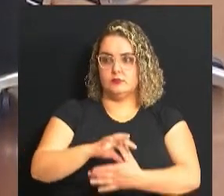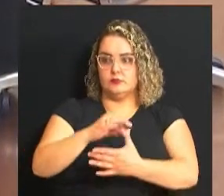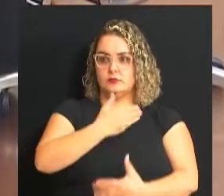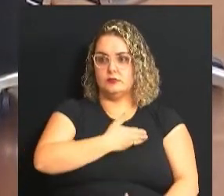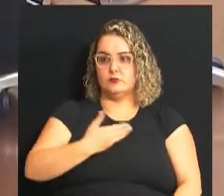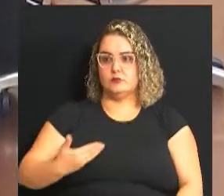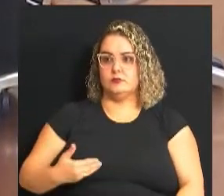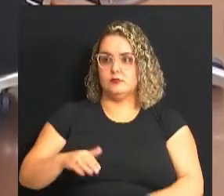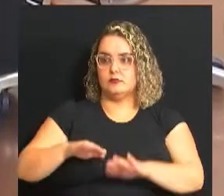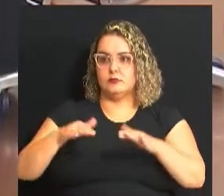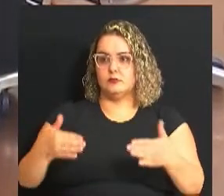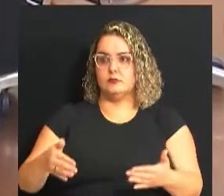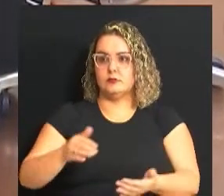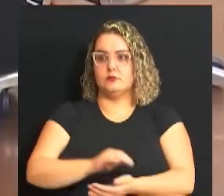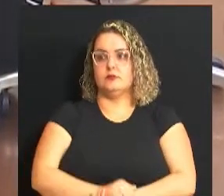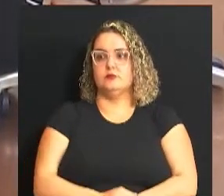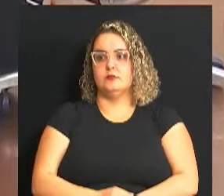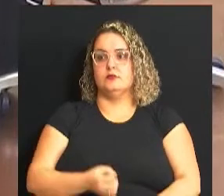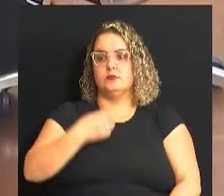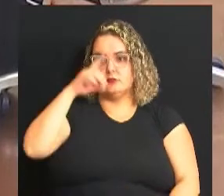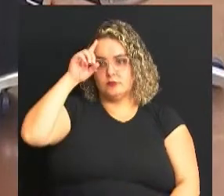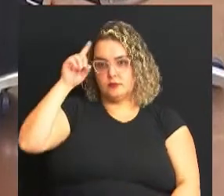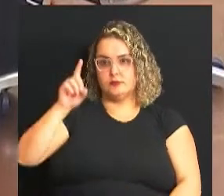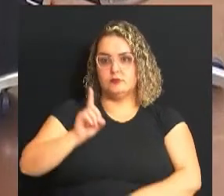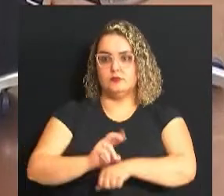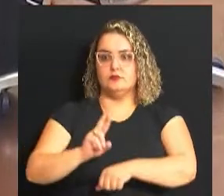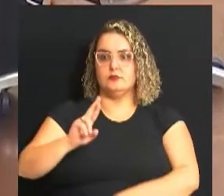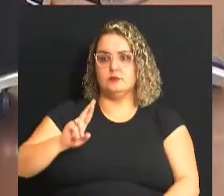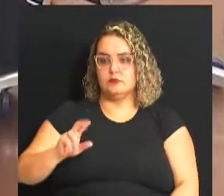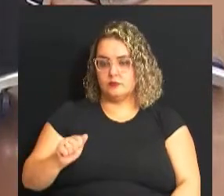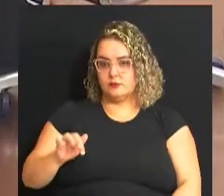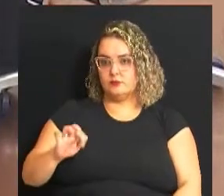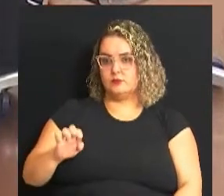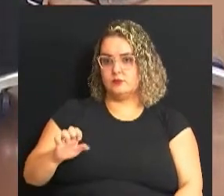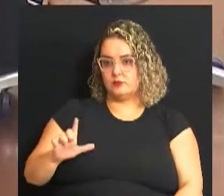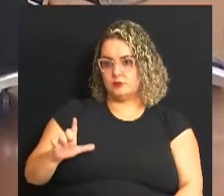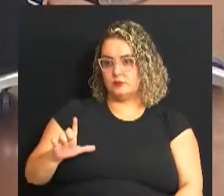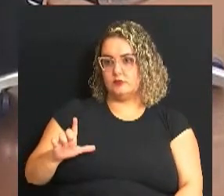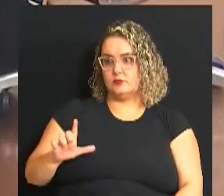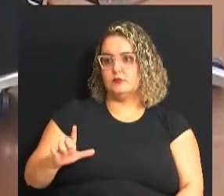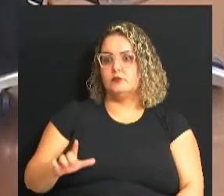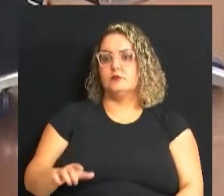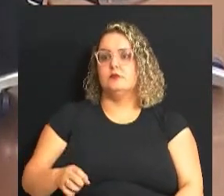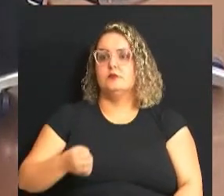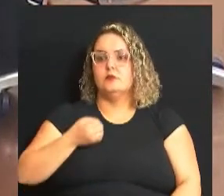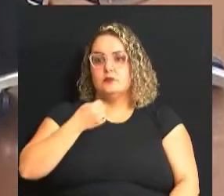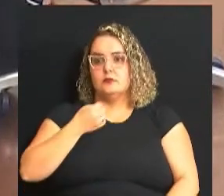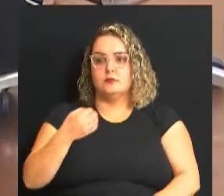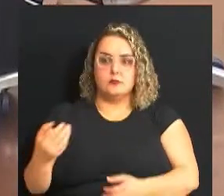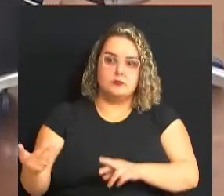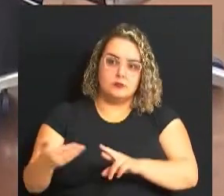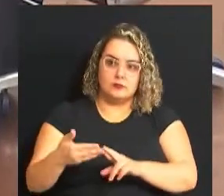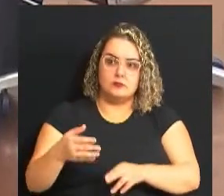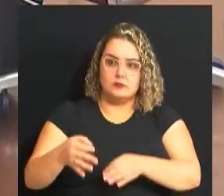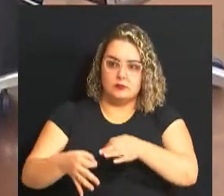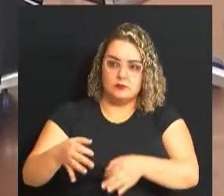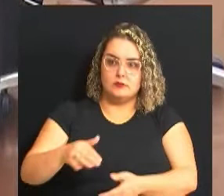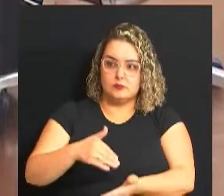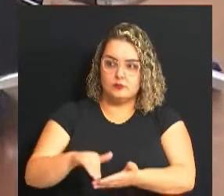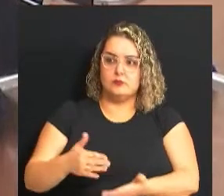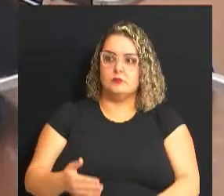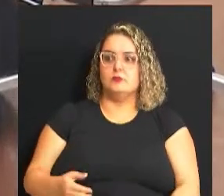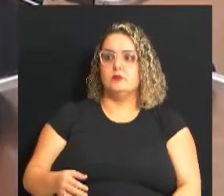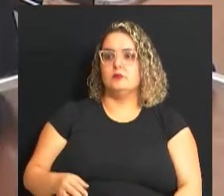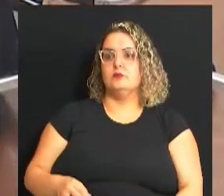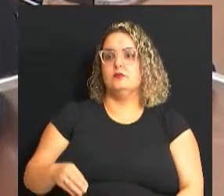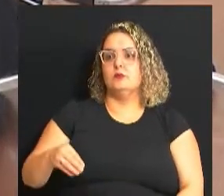essa mesa. Bom dia, doutor Rafael, representante da Secretaria de Justiça. Ao Marcelo Ferreira, né, assessor da Coab. Também